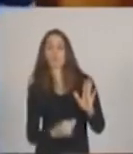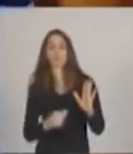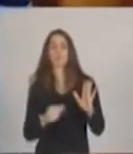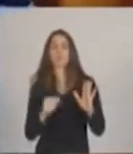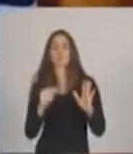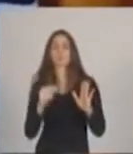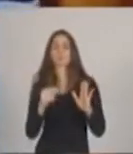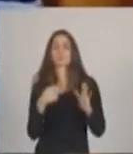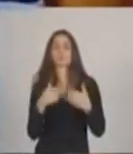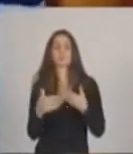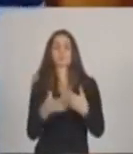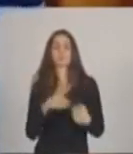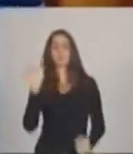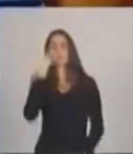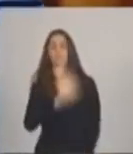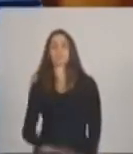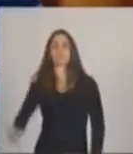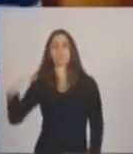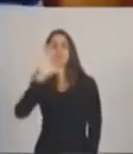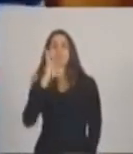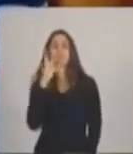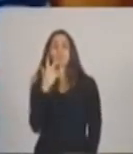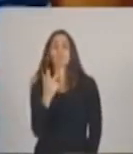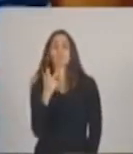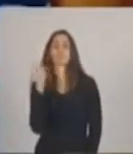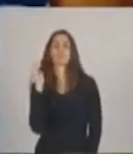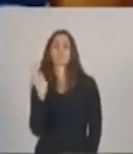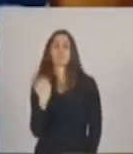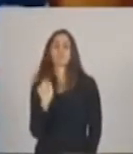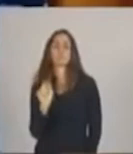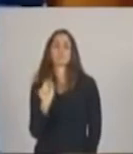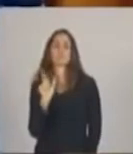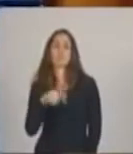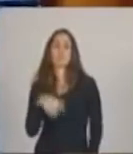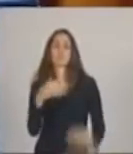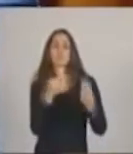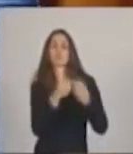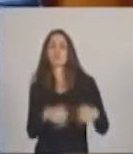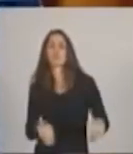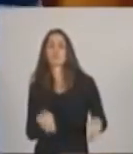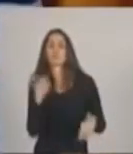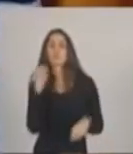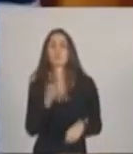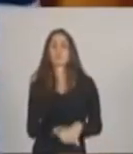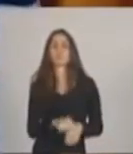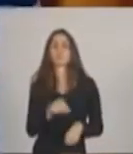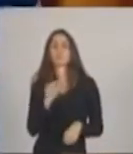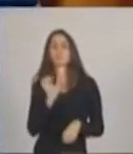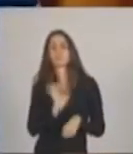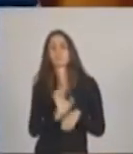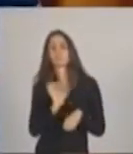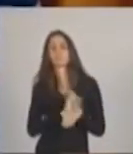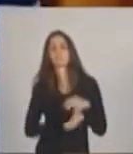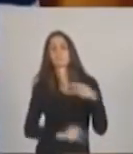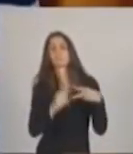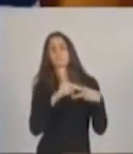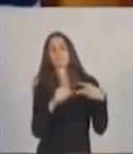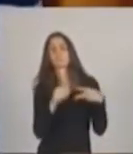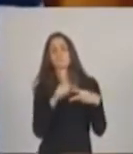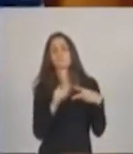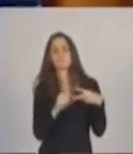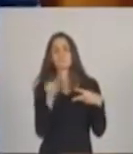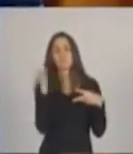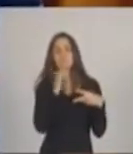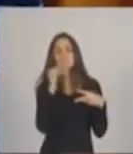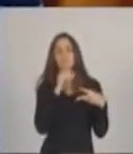de forma uniforme, ele cita que haveria um prejuízo claro em relação a essas duas que